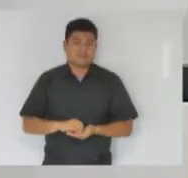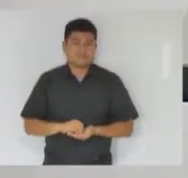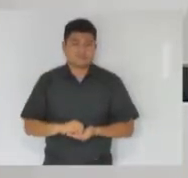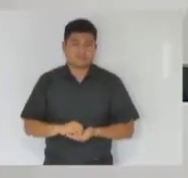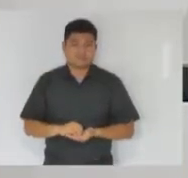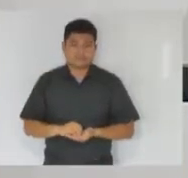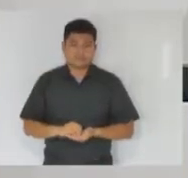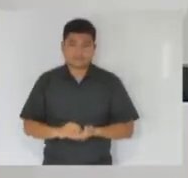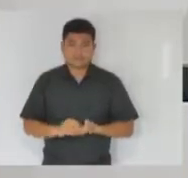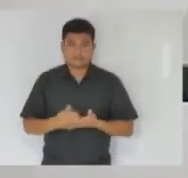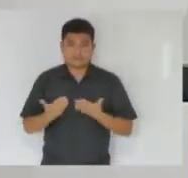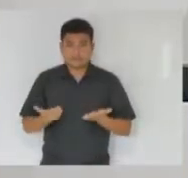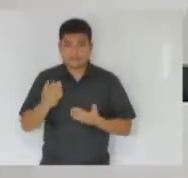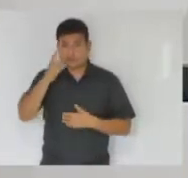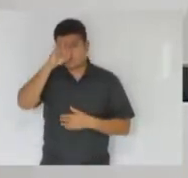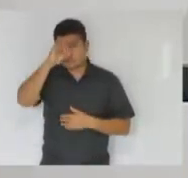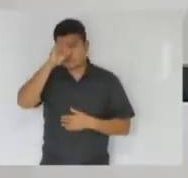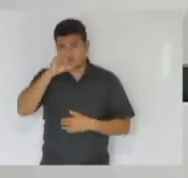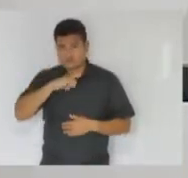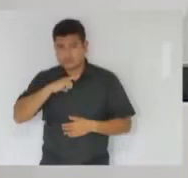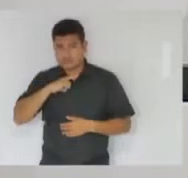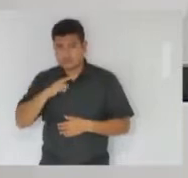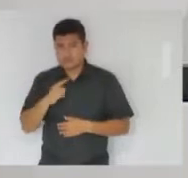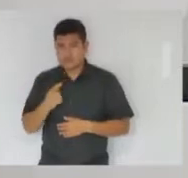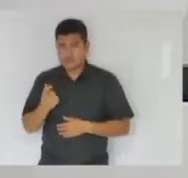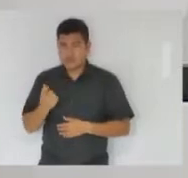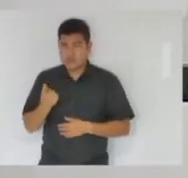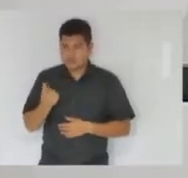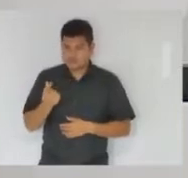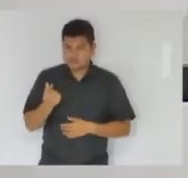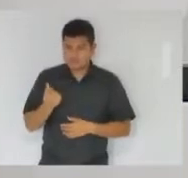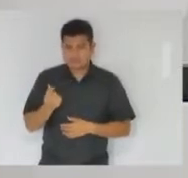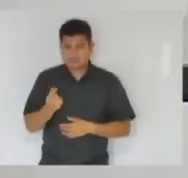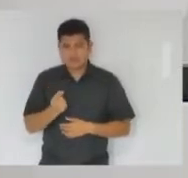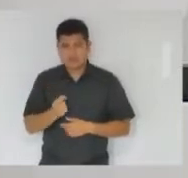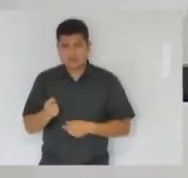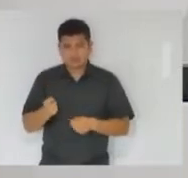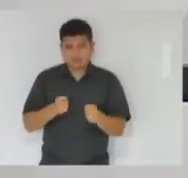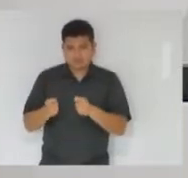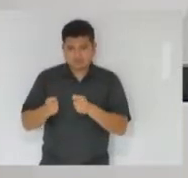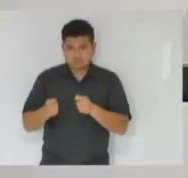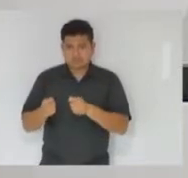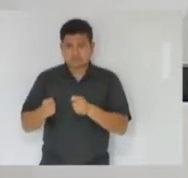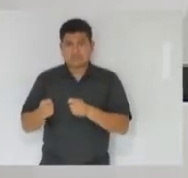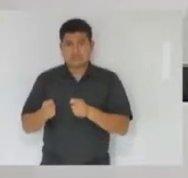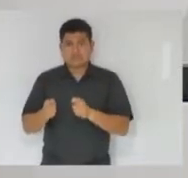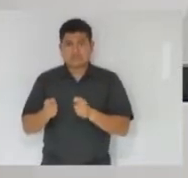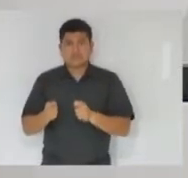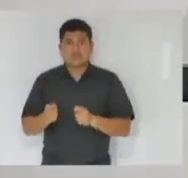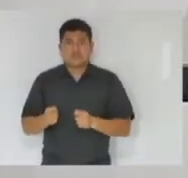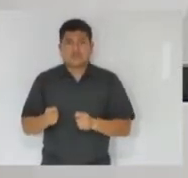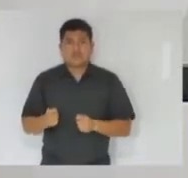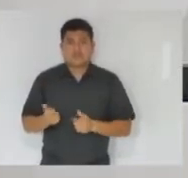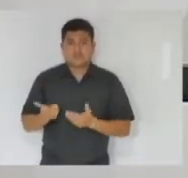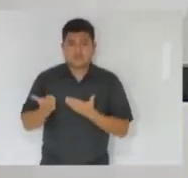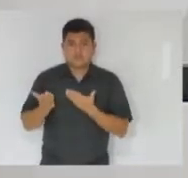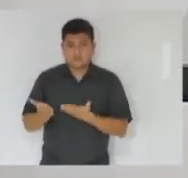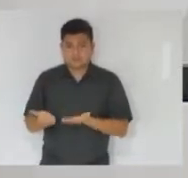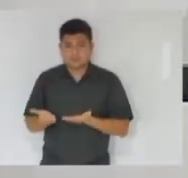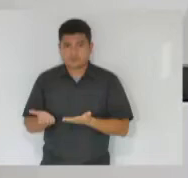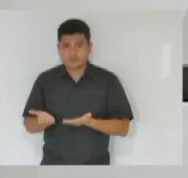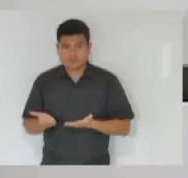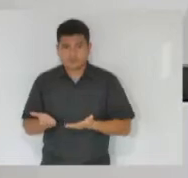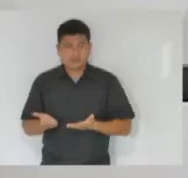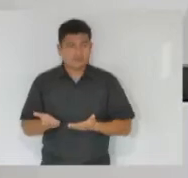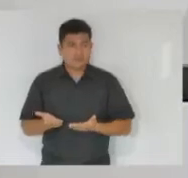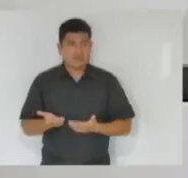o hospital tinha lá um saldo em caixa, que administra na cobrança, né, do atendimento, enfim, administrando o